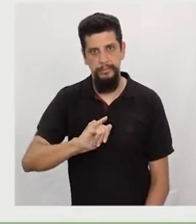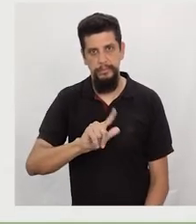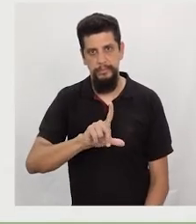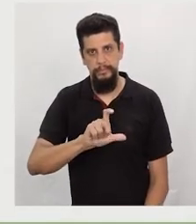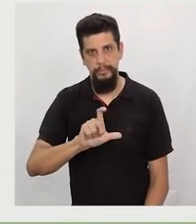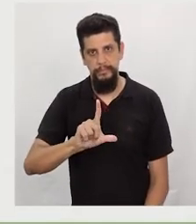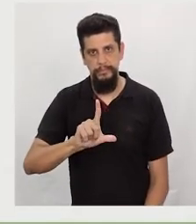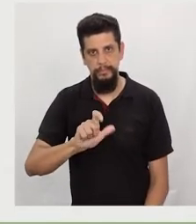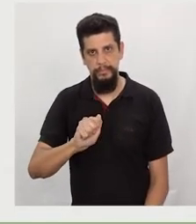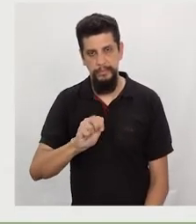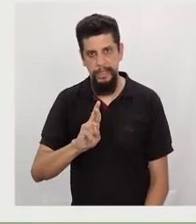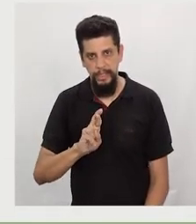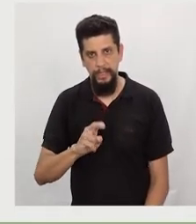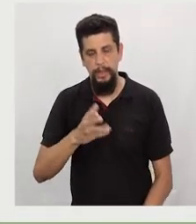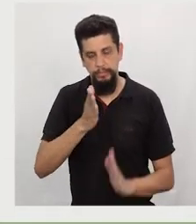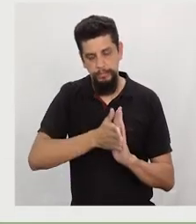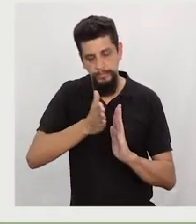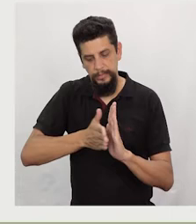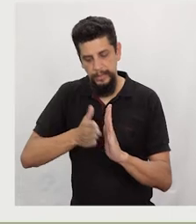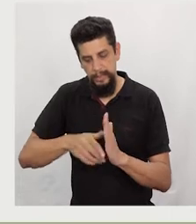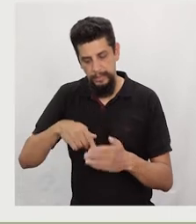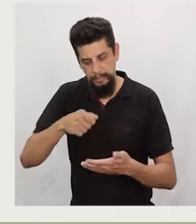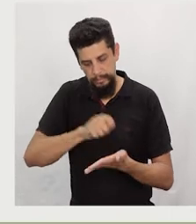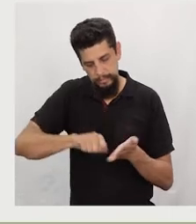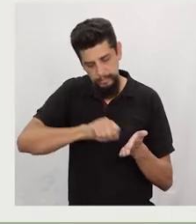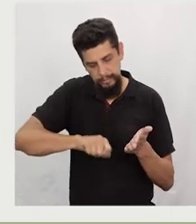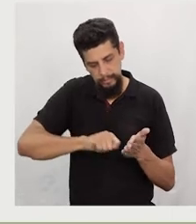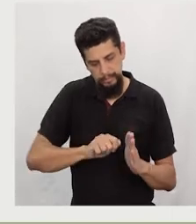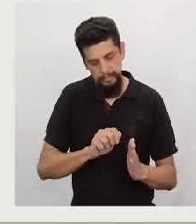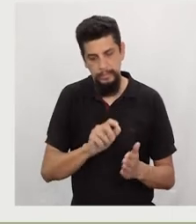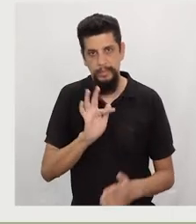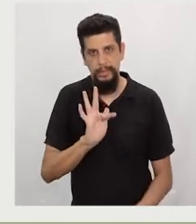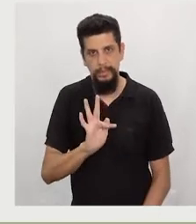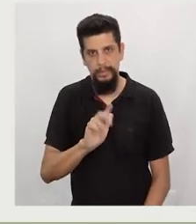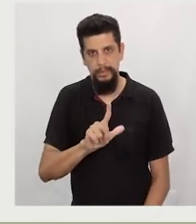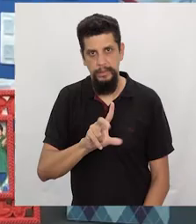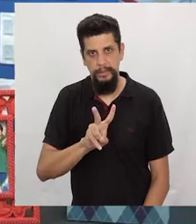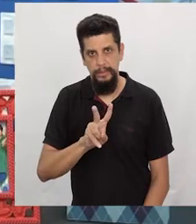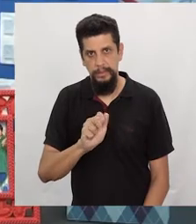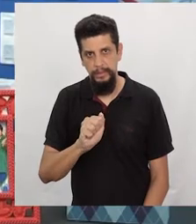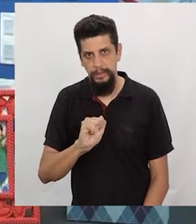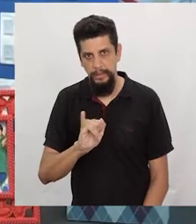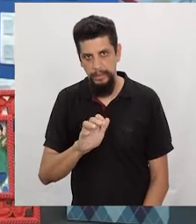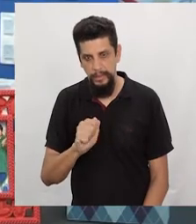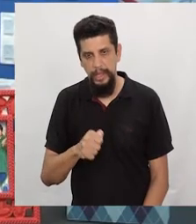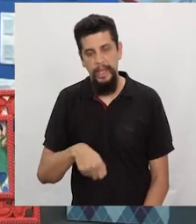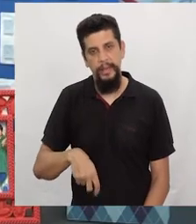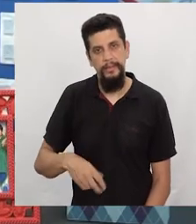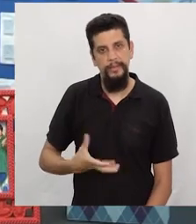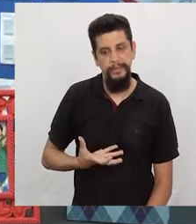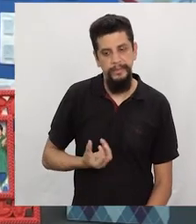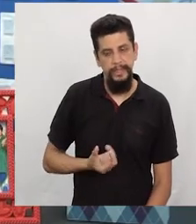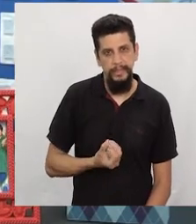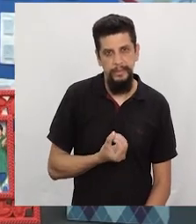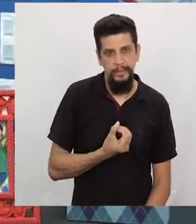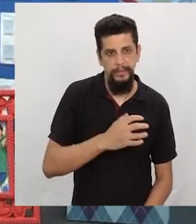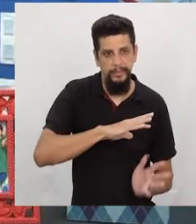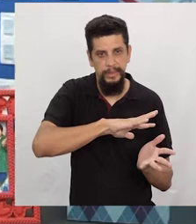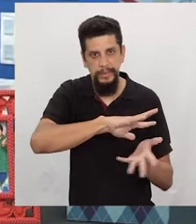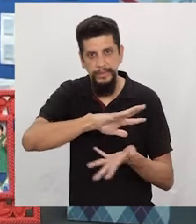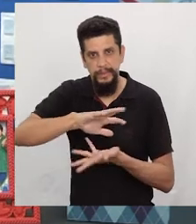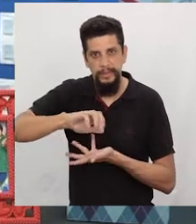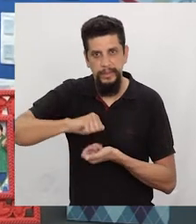uma outra coleção escrita também pela Flávia e a Pilar é uma criança que viaja pelo mundo, vai